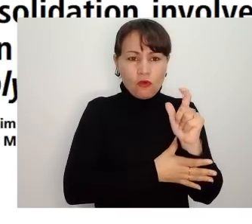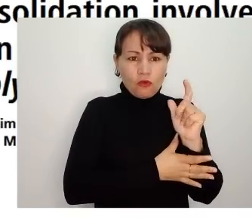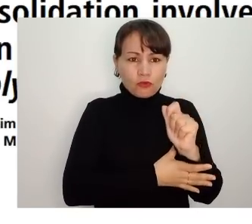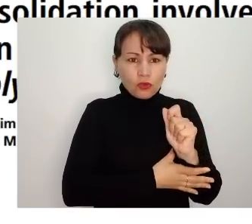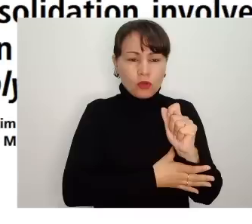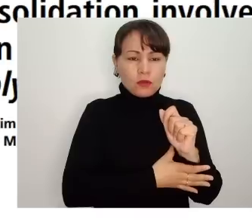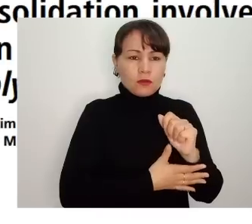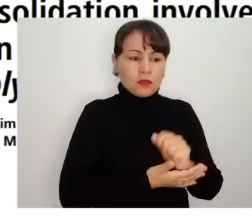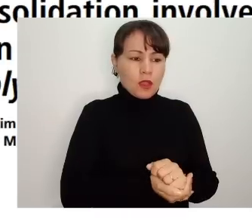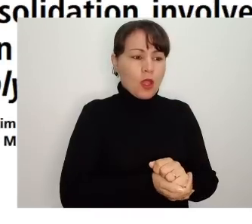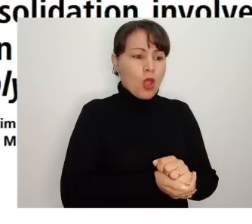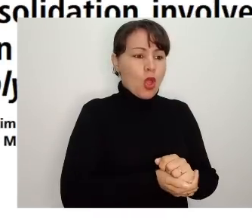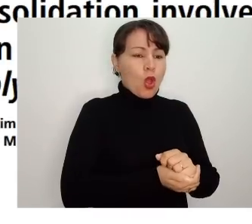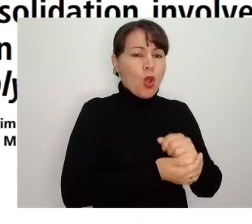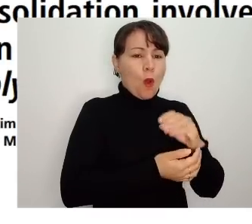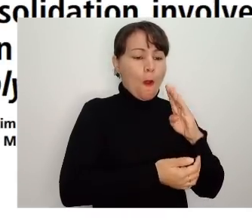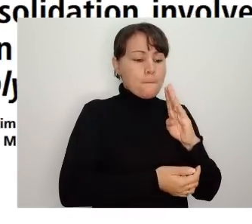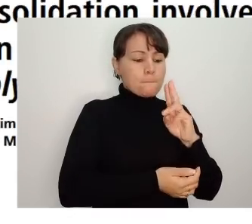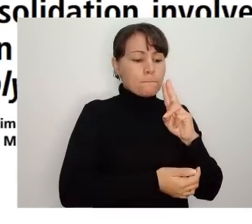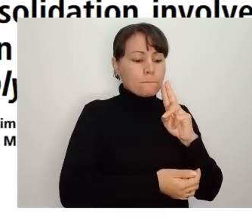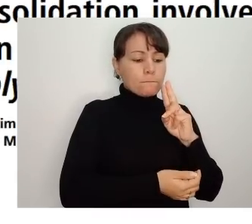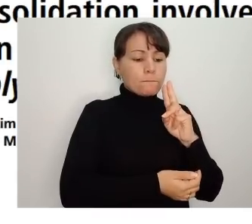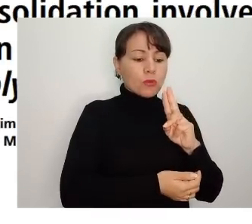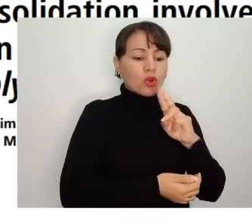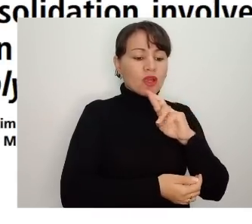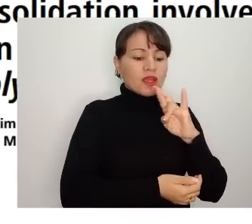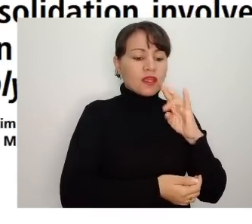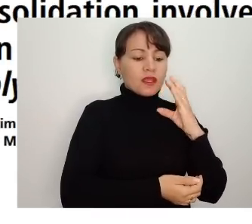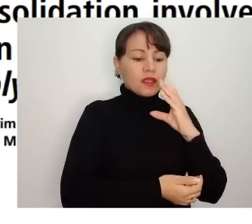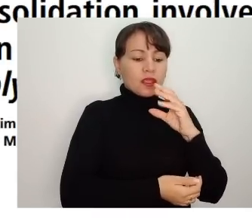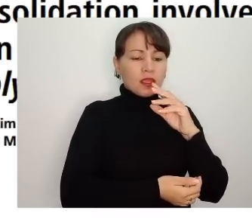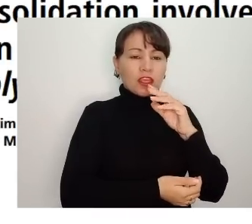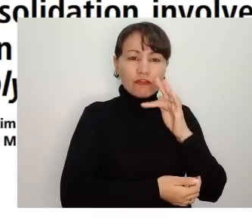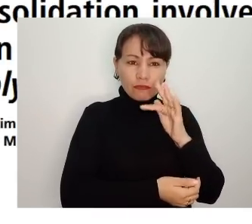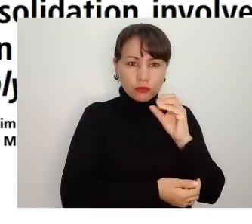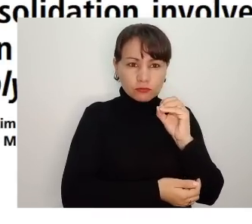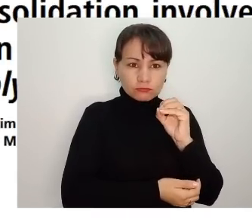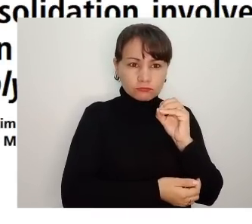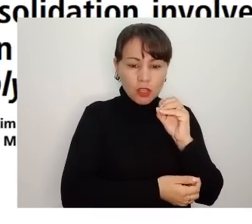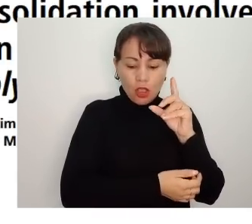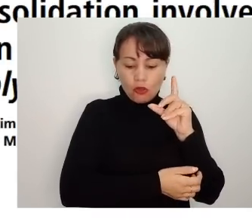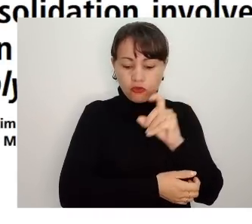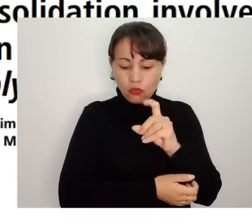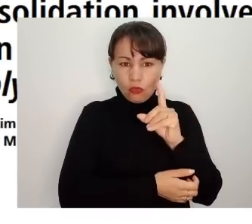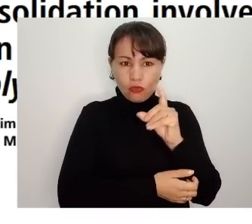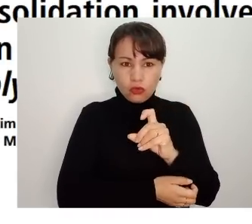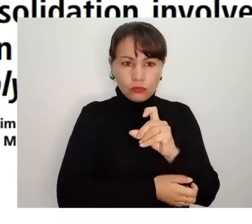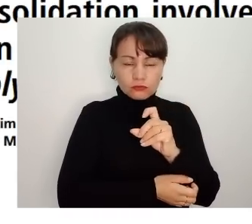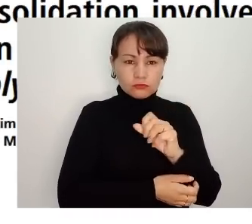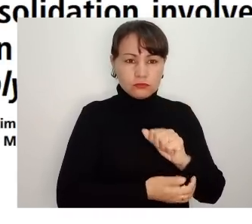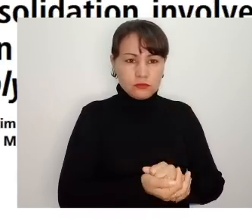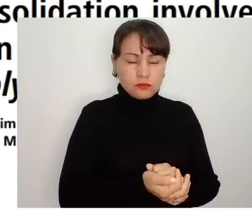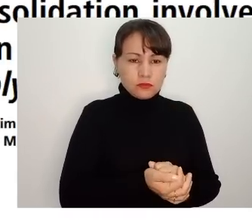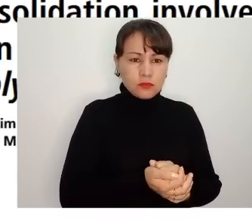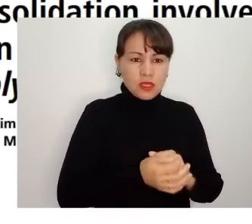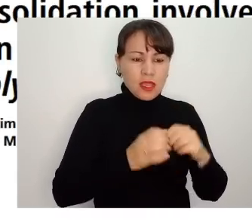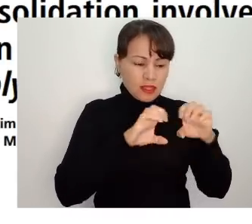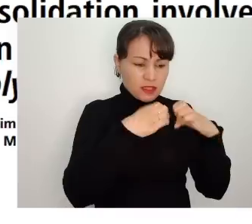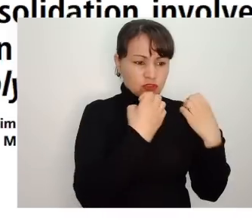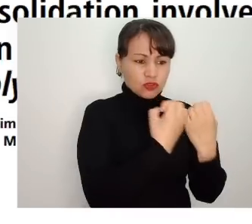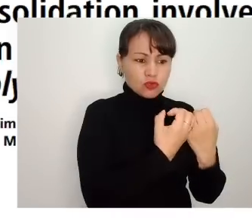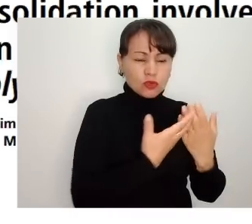borrifo, a gente pode ver aqui o borrifo de água, num sifão desse animal. O sifão é